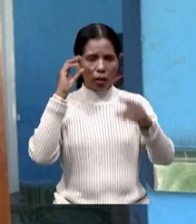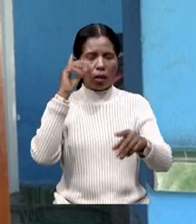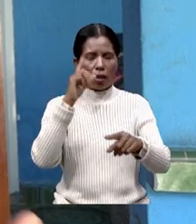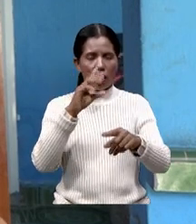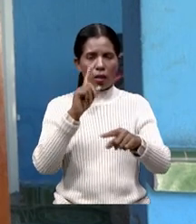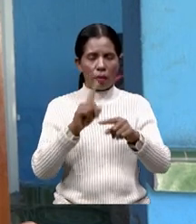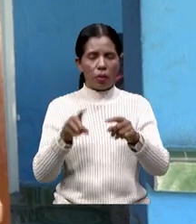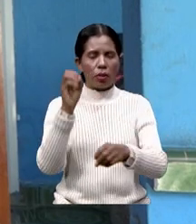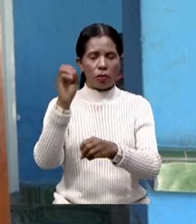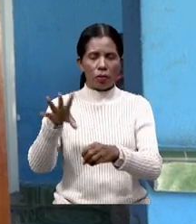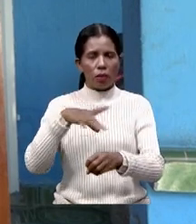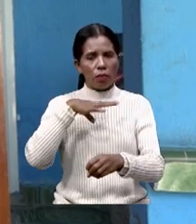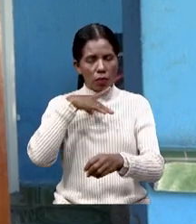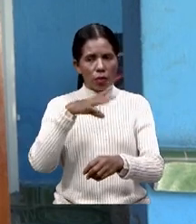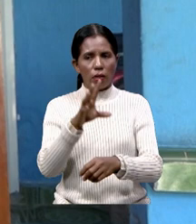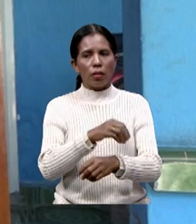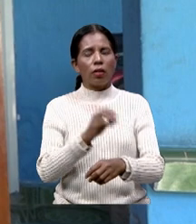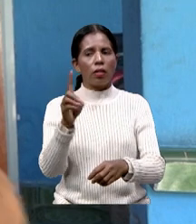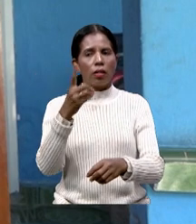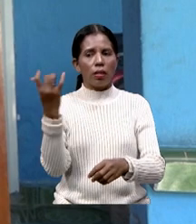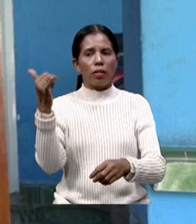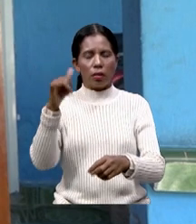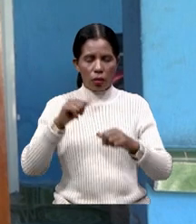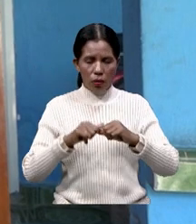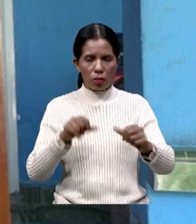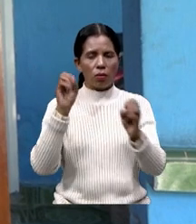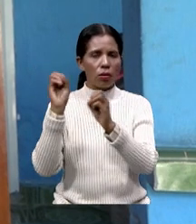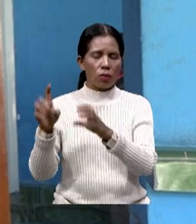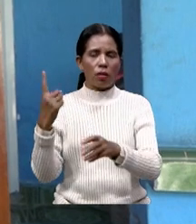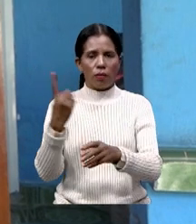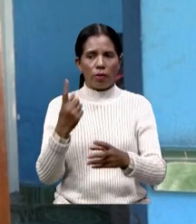e loro me media ho tersang e pesir continuo sendo fato.